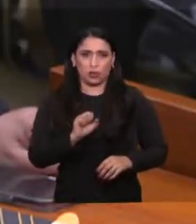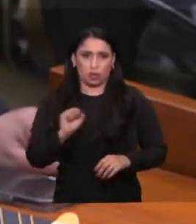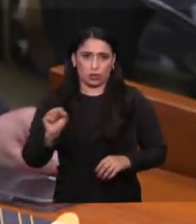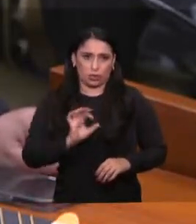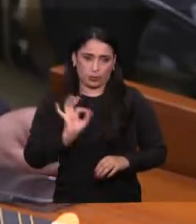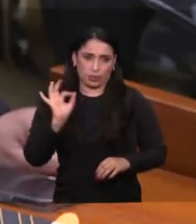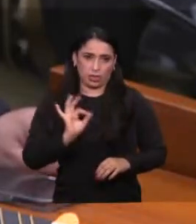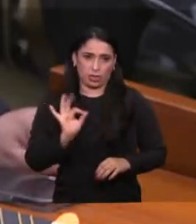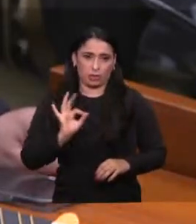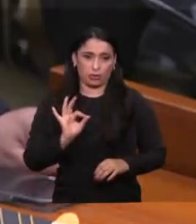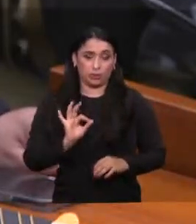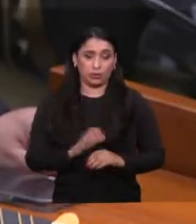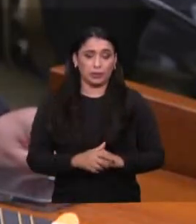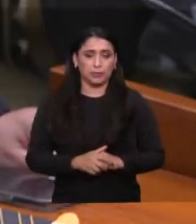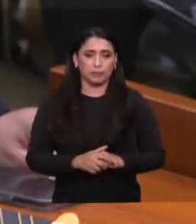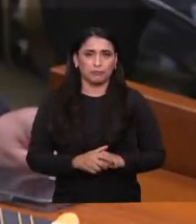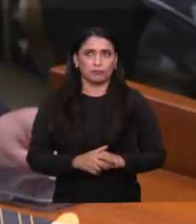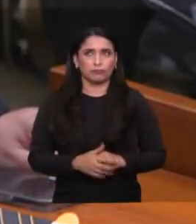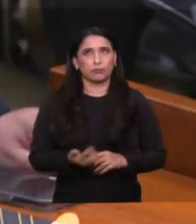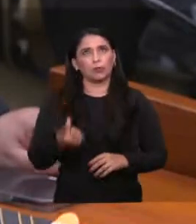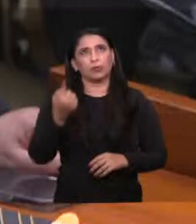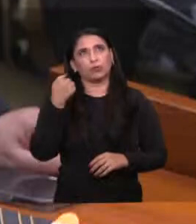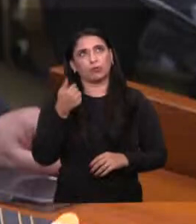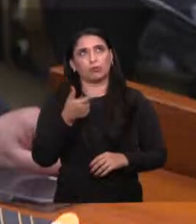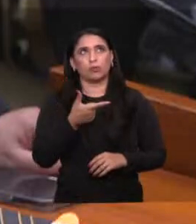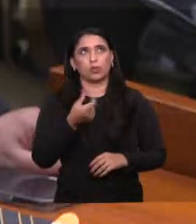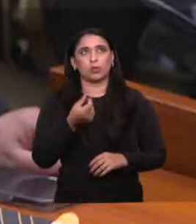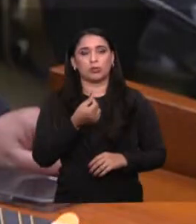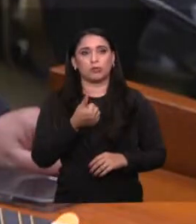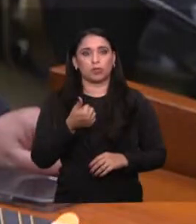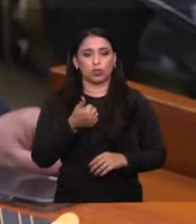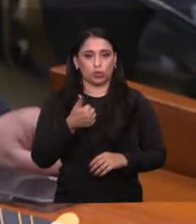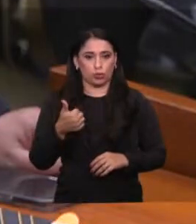76,8%, era, né, no final de 2021.